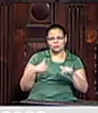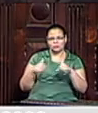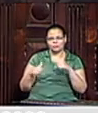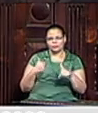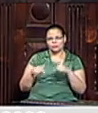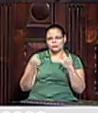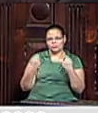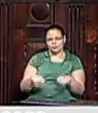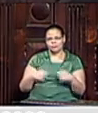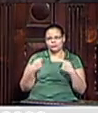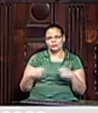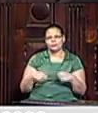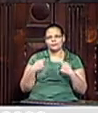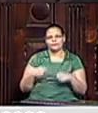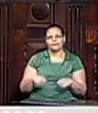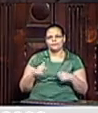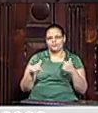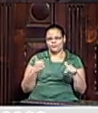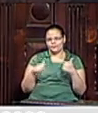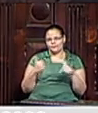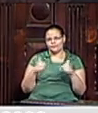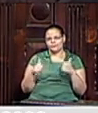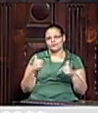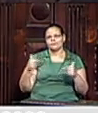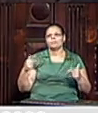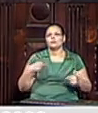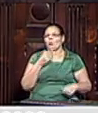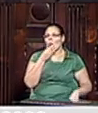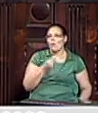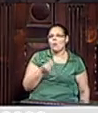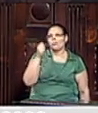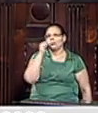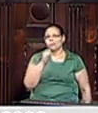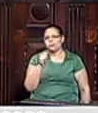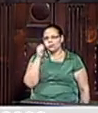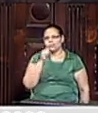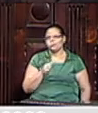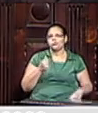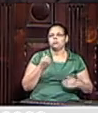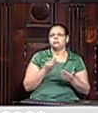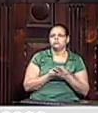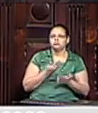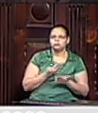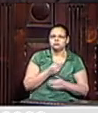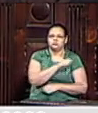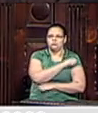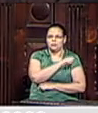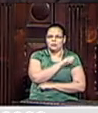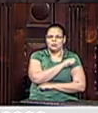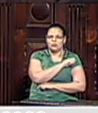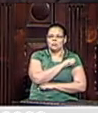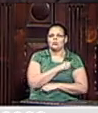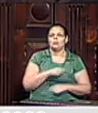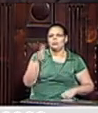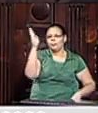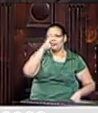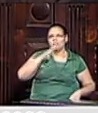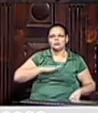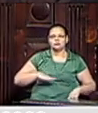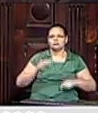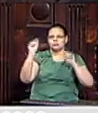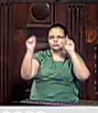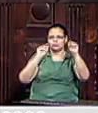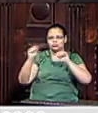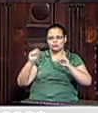É necessário que trabalhadores, que homens, mulheres, estudantes do Brasil inteiro tomem